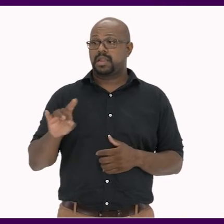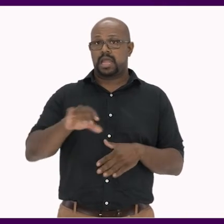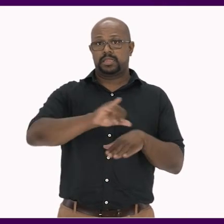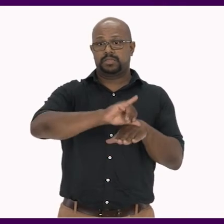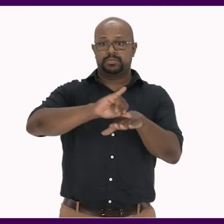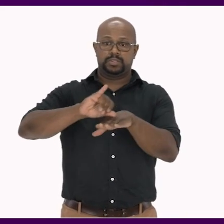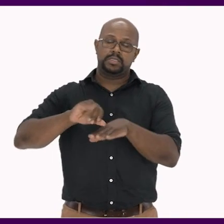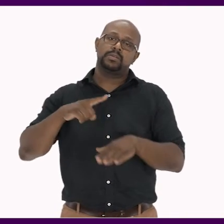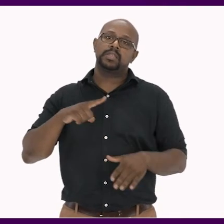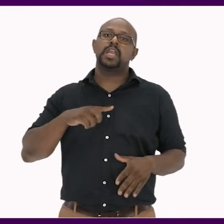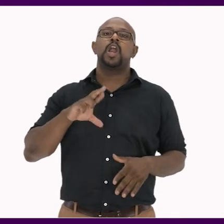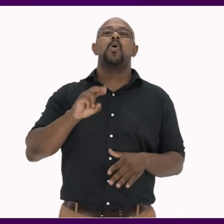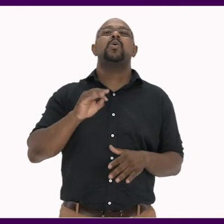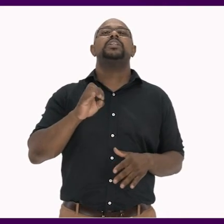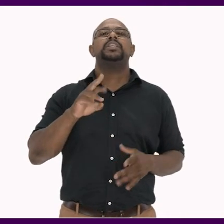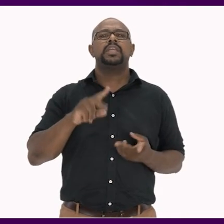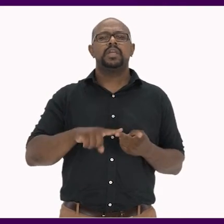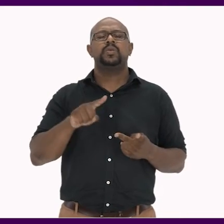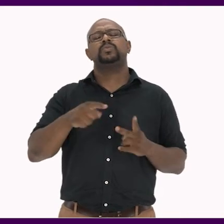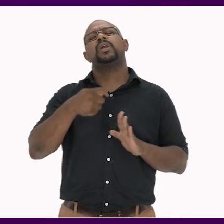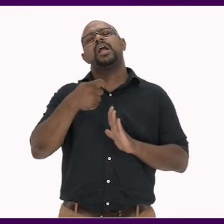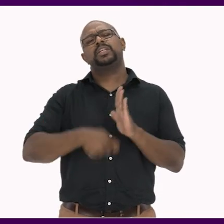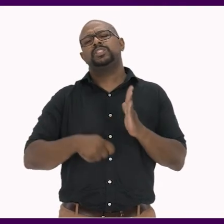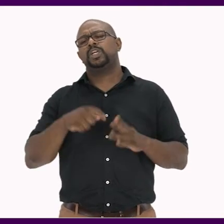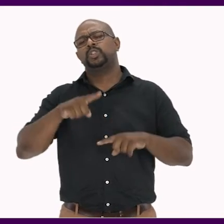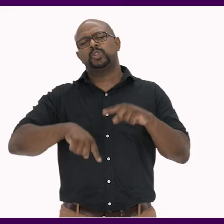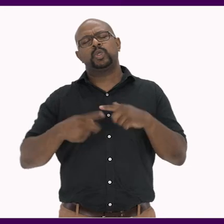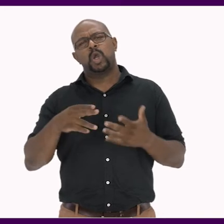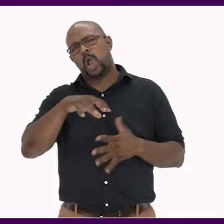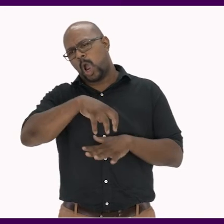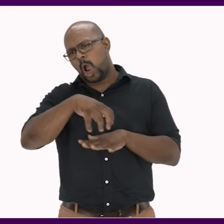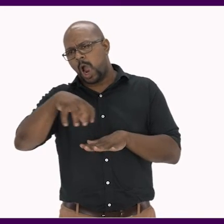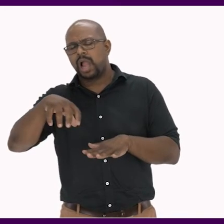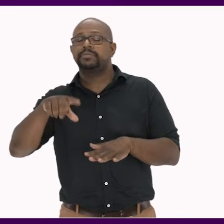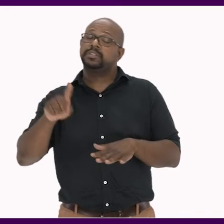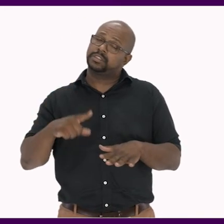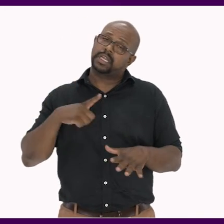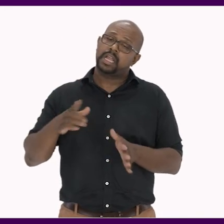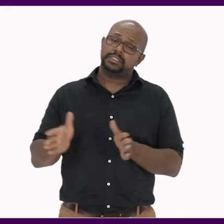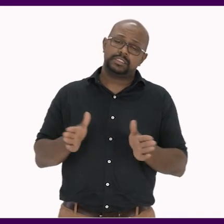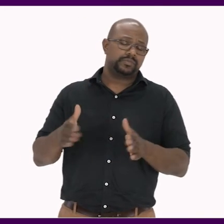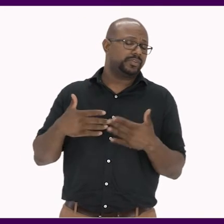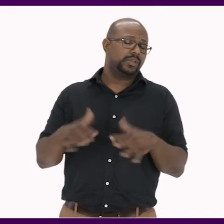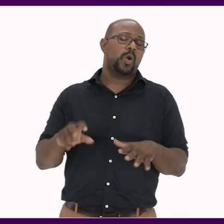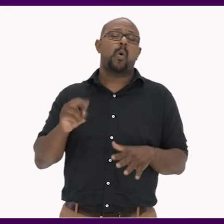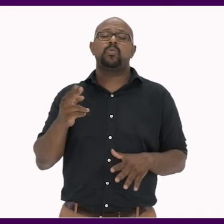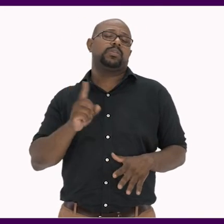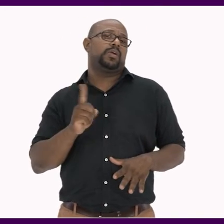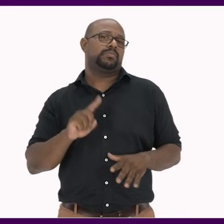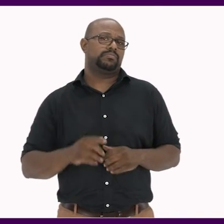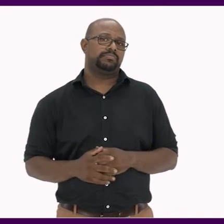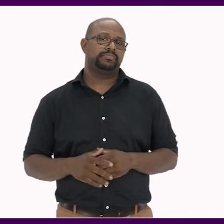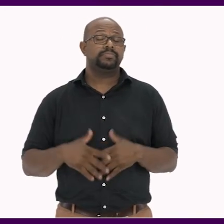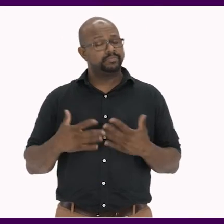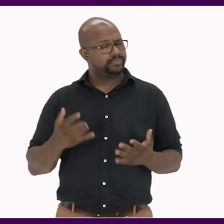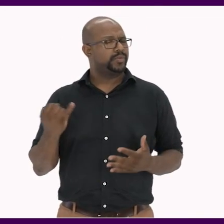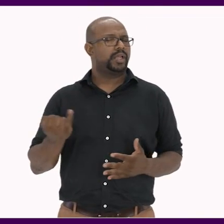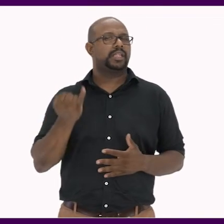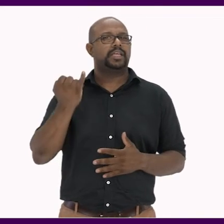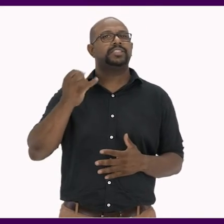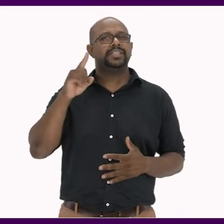cada exposição tem seu roteiro, sua lista de obras, que são acessíveis por si só ou não.